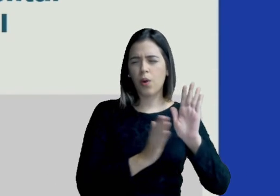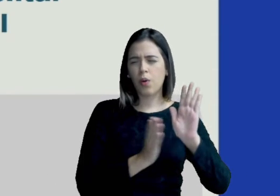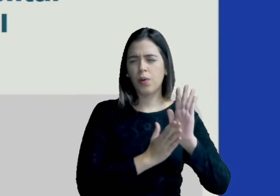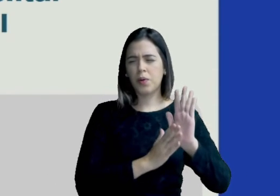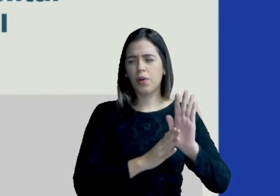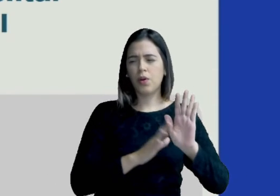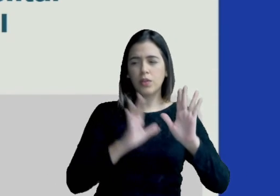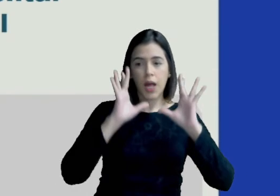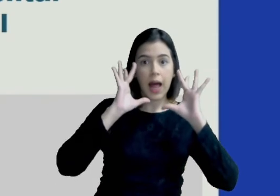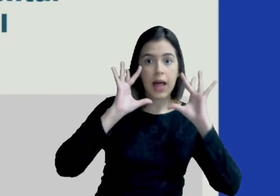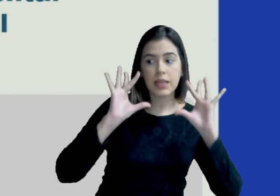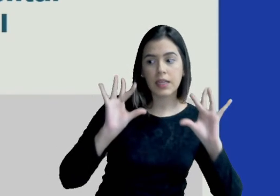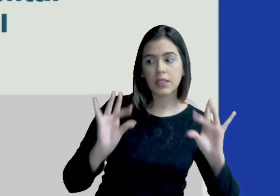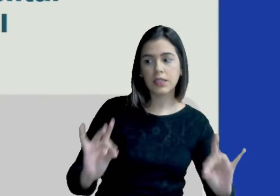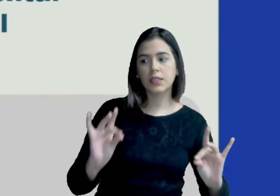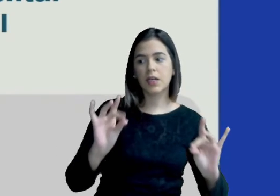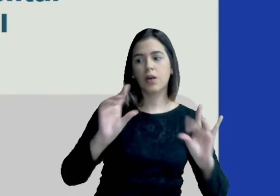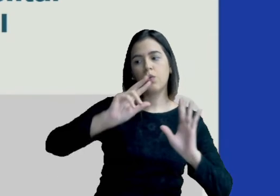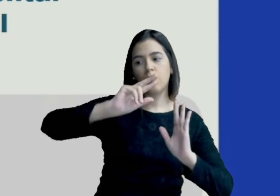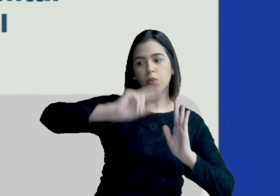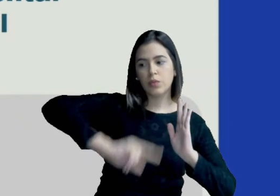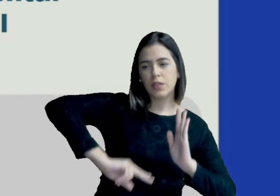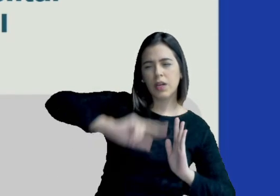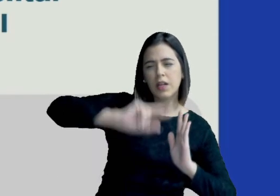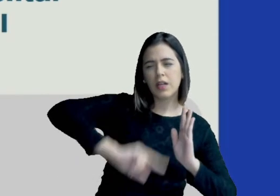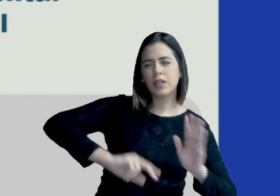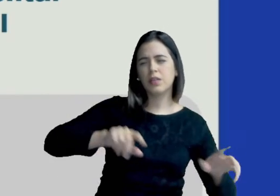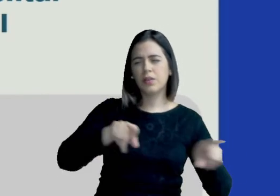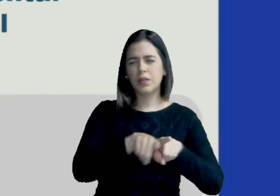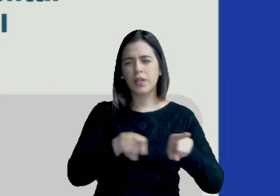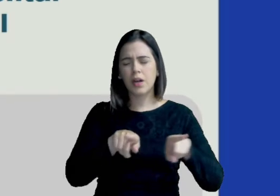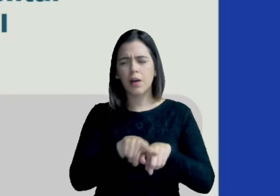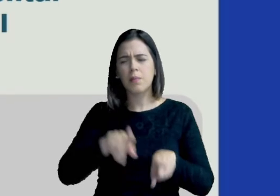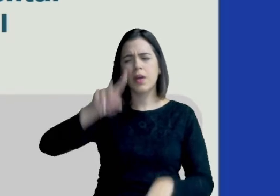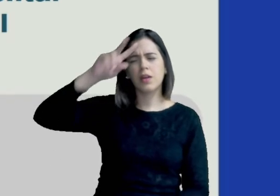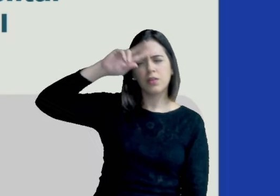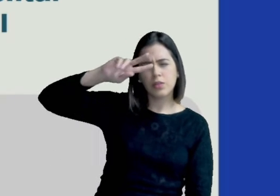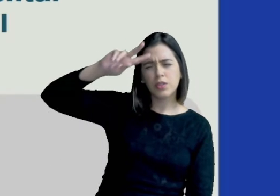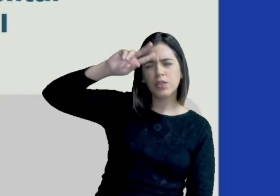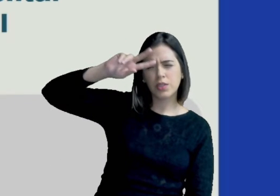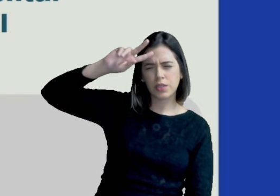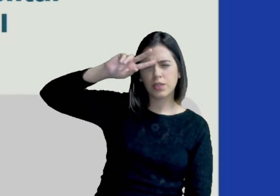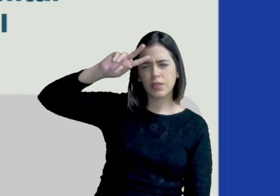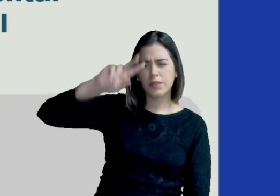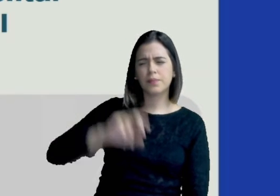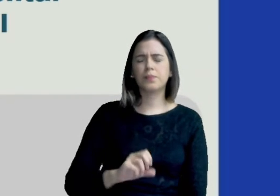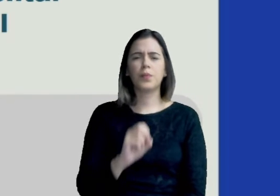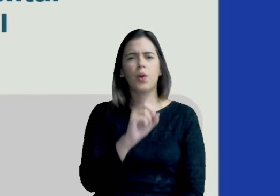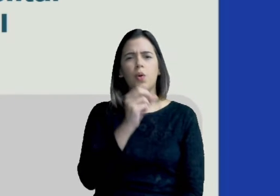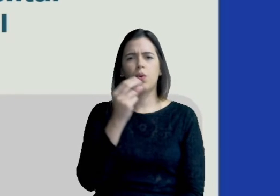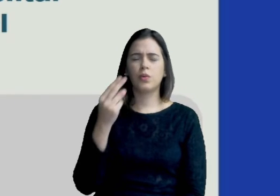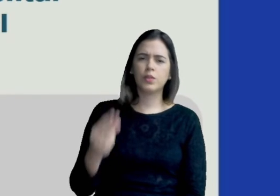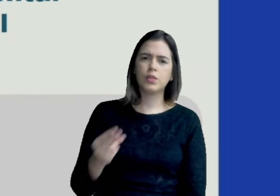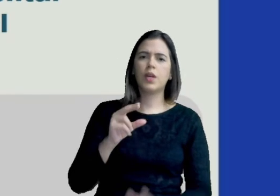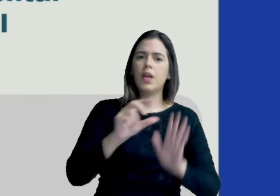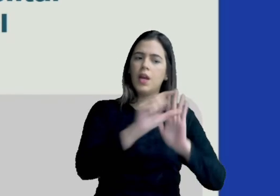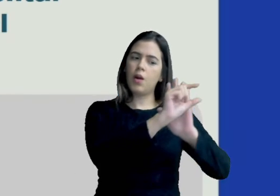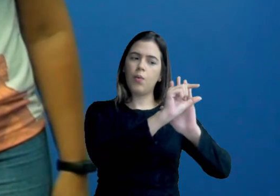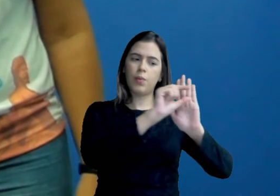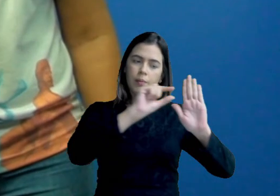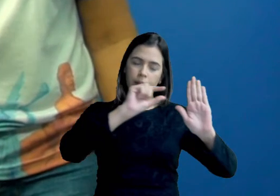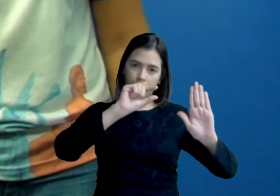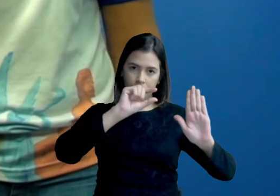propósito enganchar al lector y determinar el tono y el ritmo de la historia. Ou seja, o